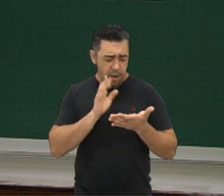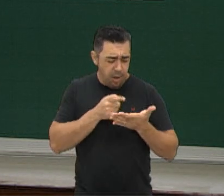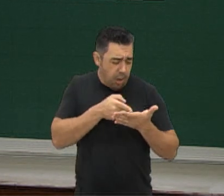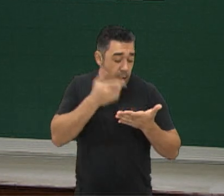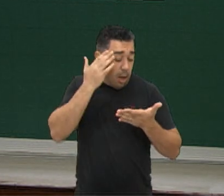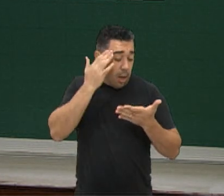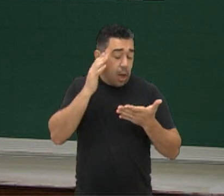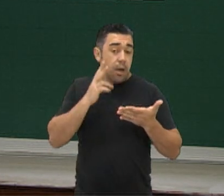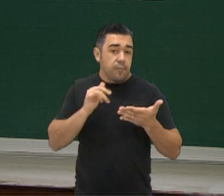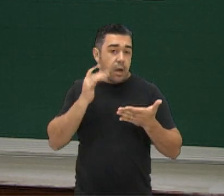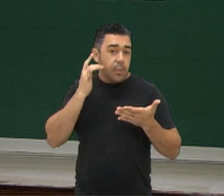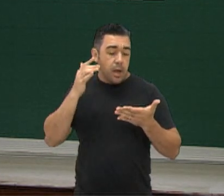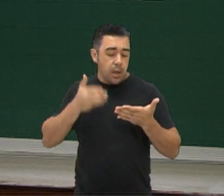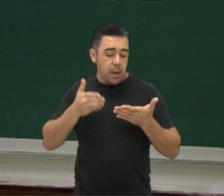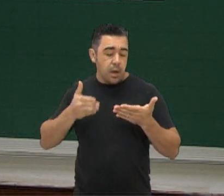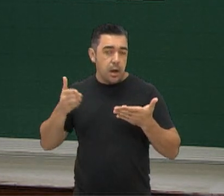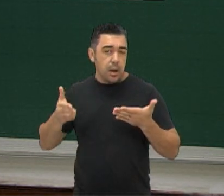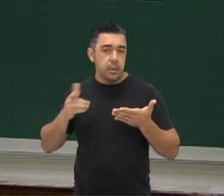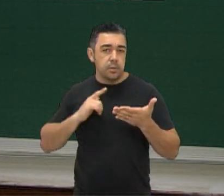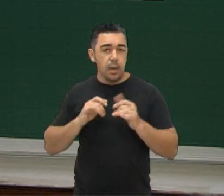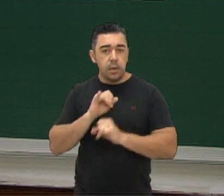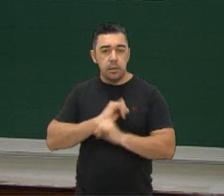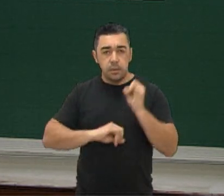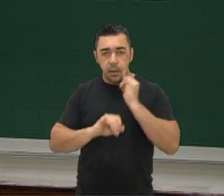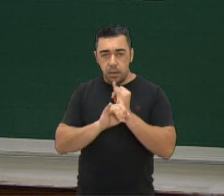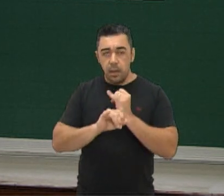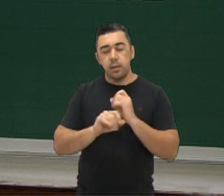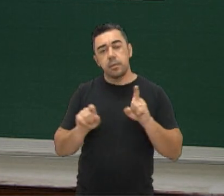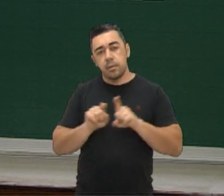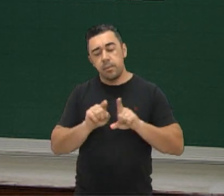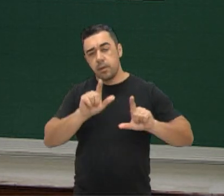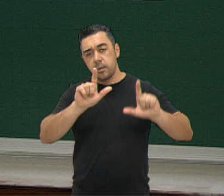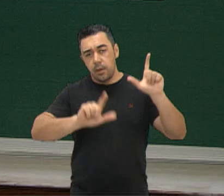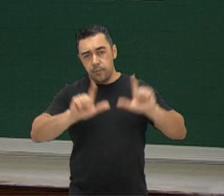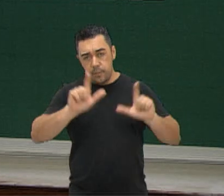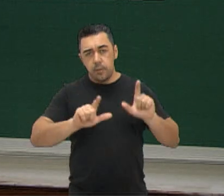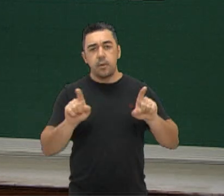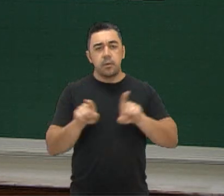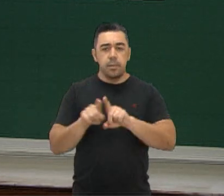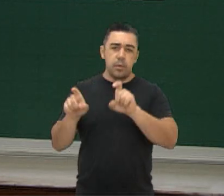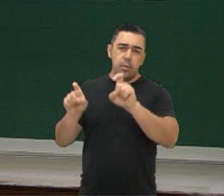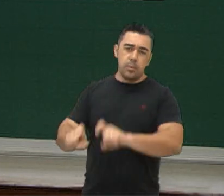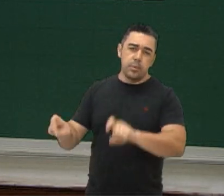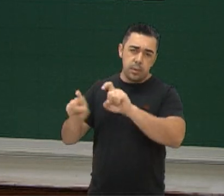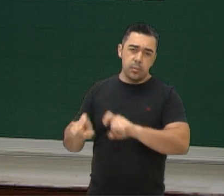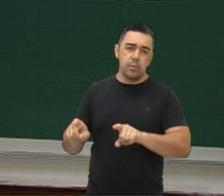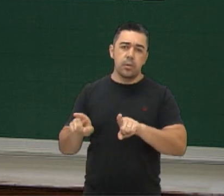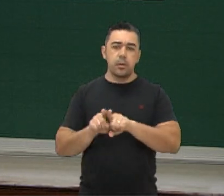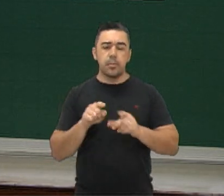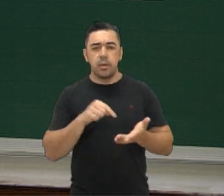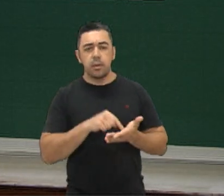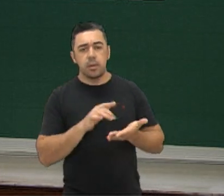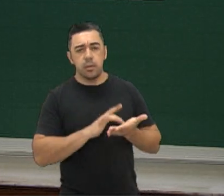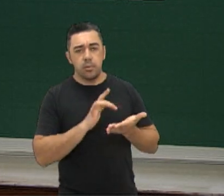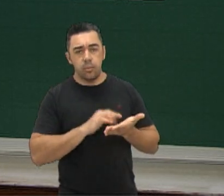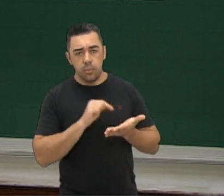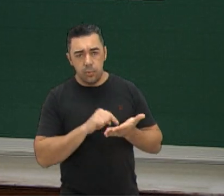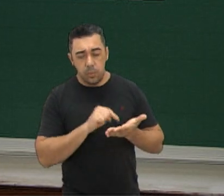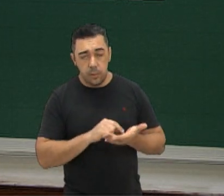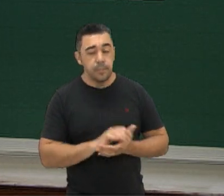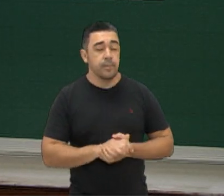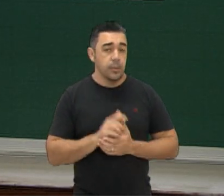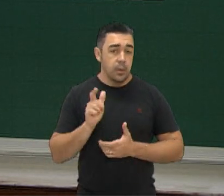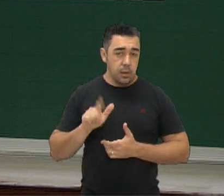Então, dentro dos sites da internet e nas telas dos computadores, nas telas dos nossos celulares.